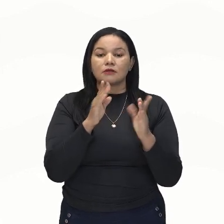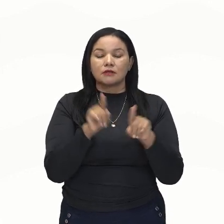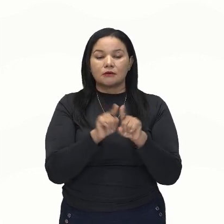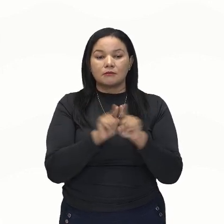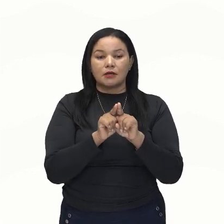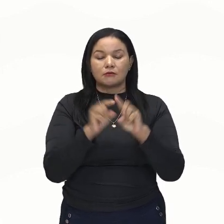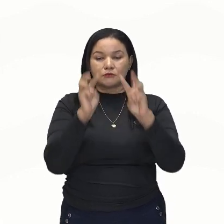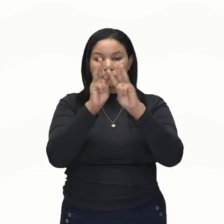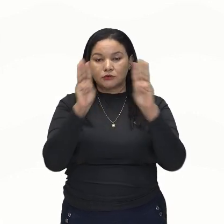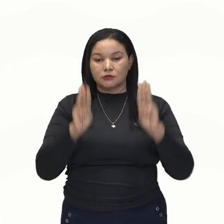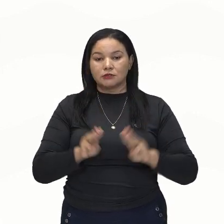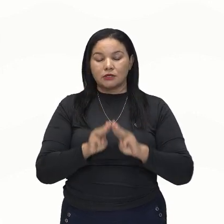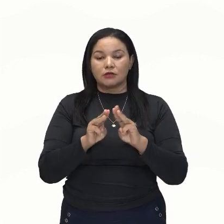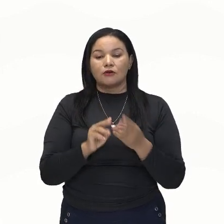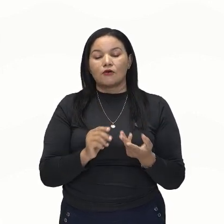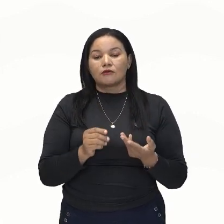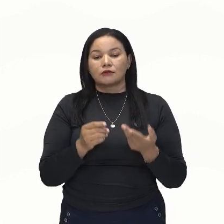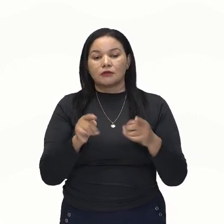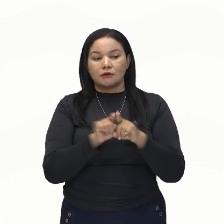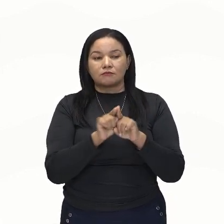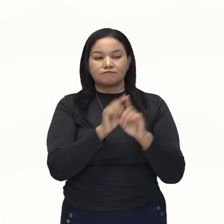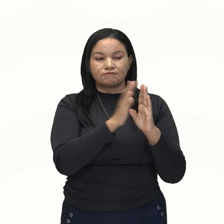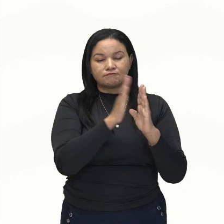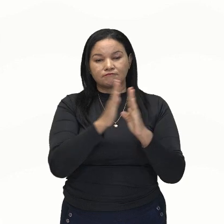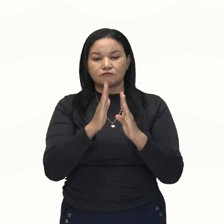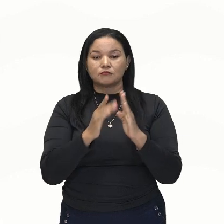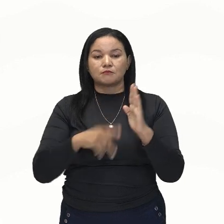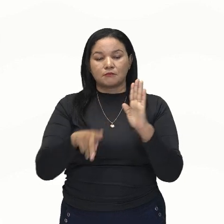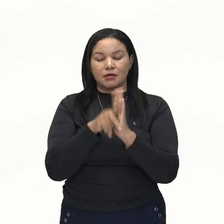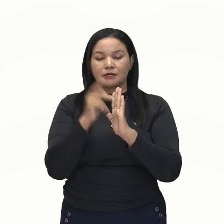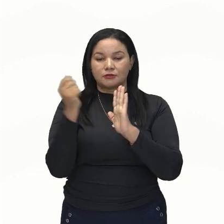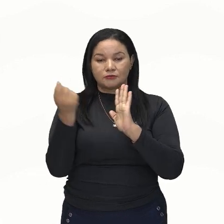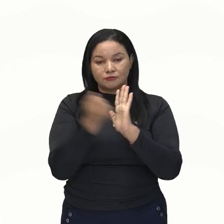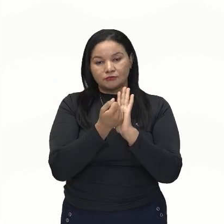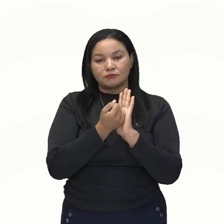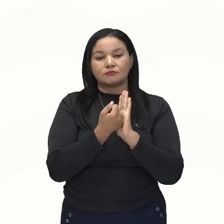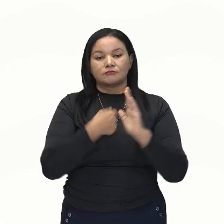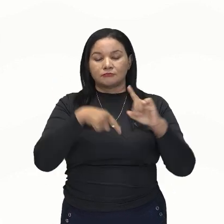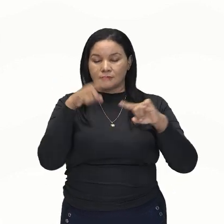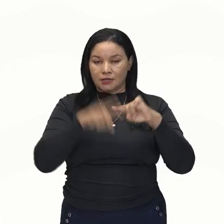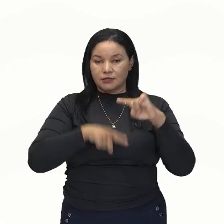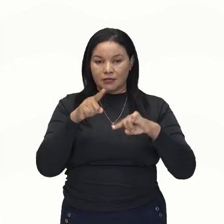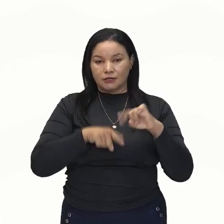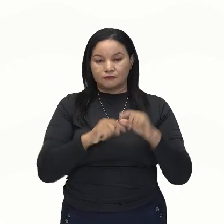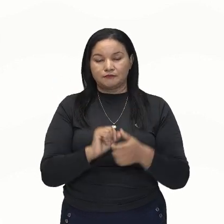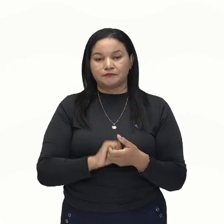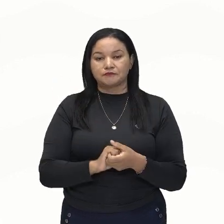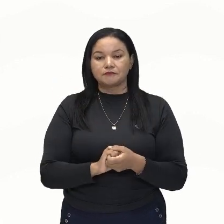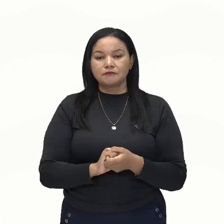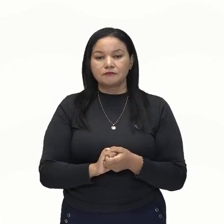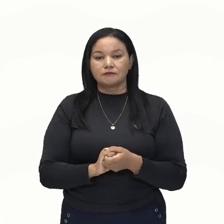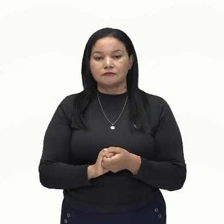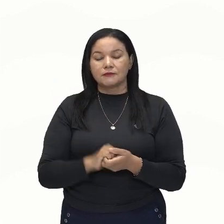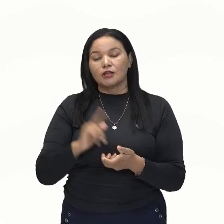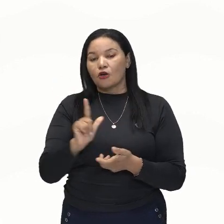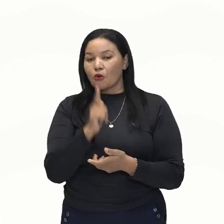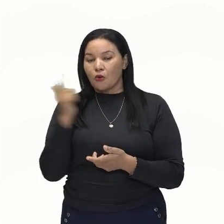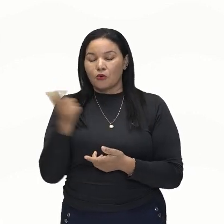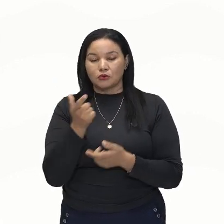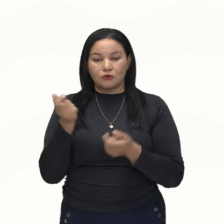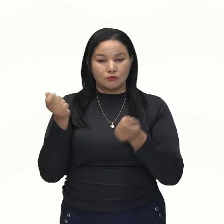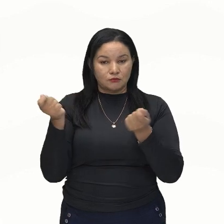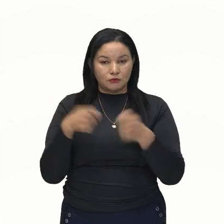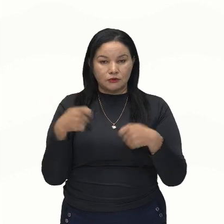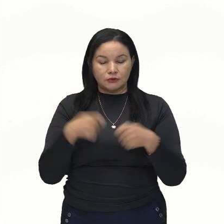museus e considerados assim patrimônios materiais. Outra possibilidade desse patrimônio